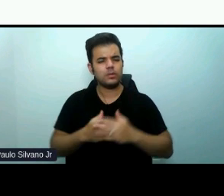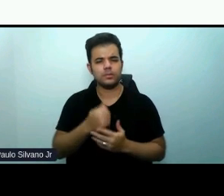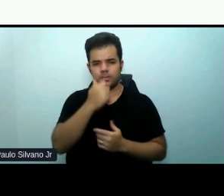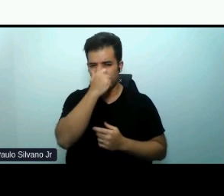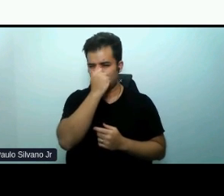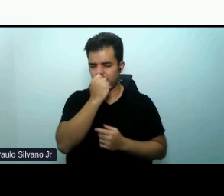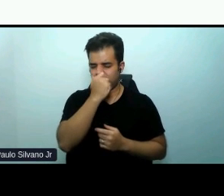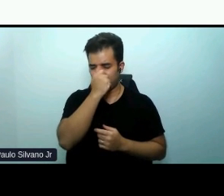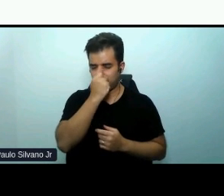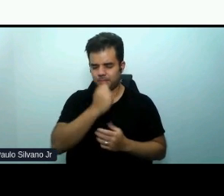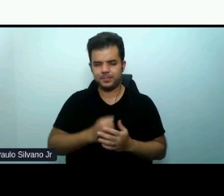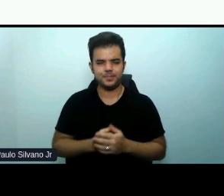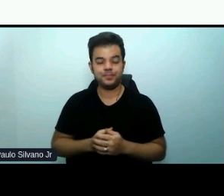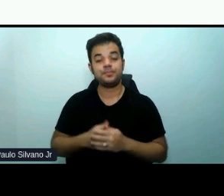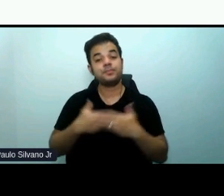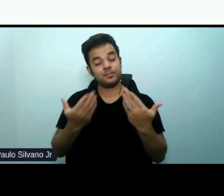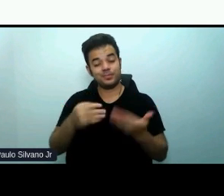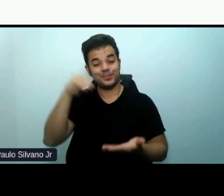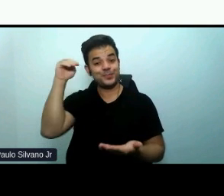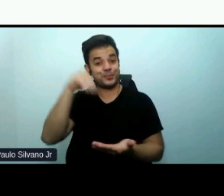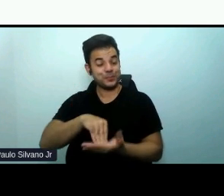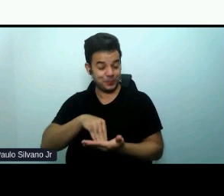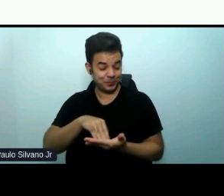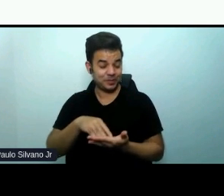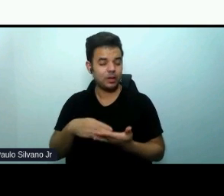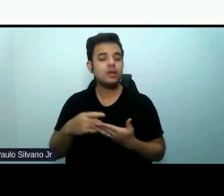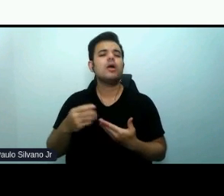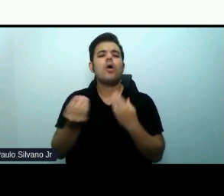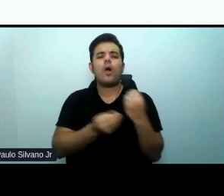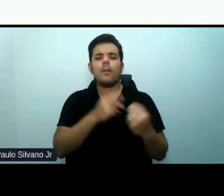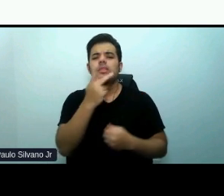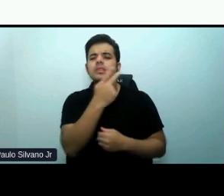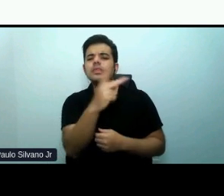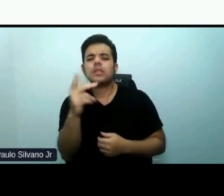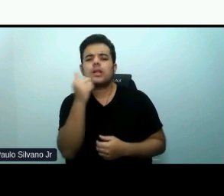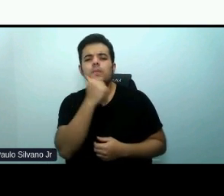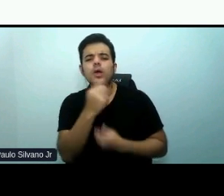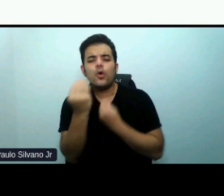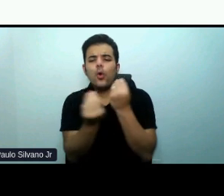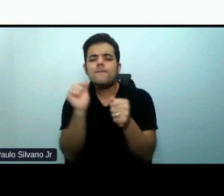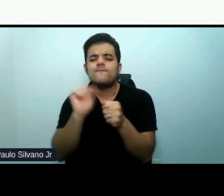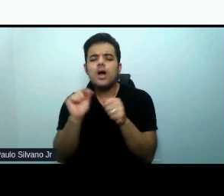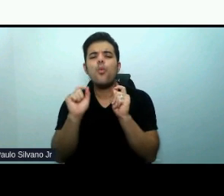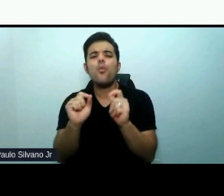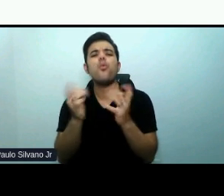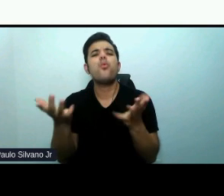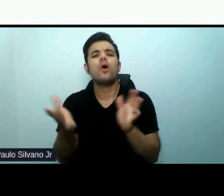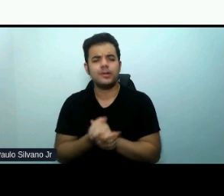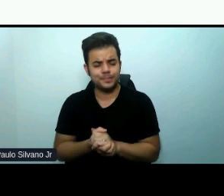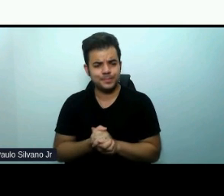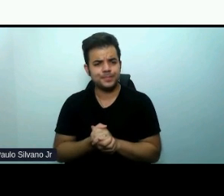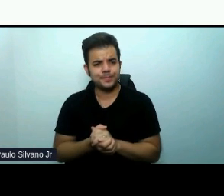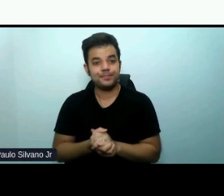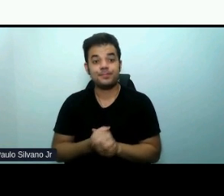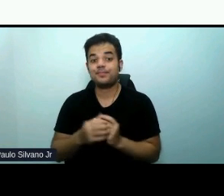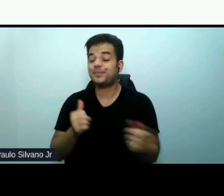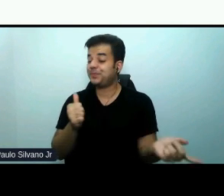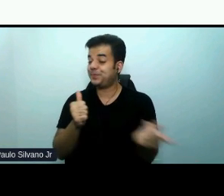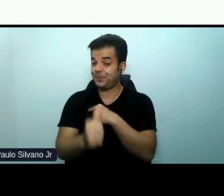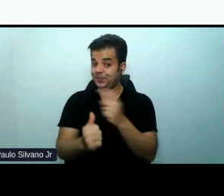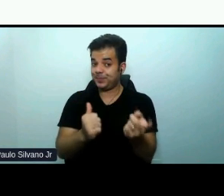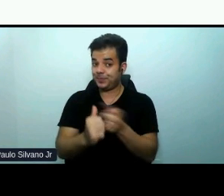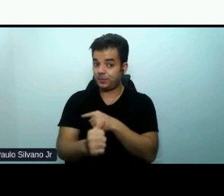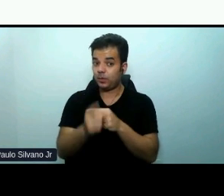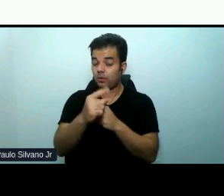E por fim, né, como que a gente, mulher, fica no meio disso tudo? Então, primeiramente,